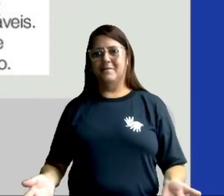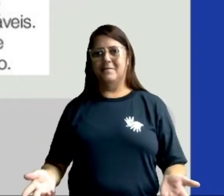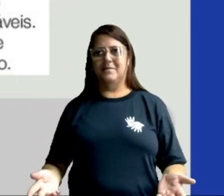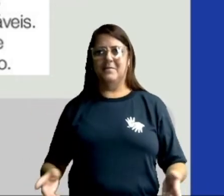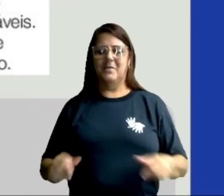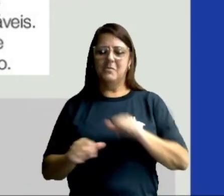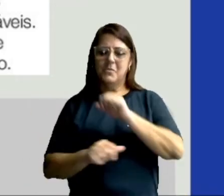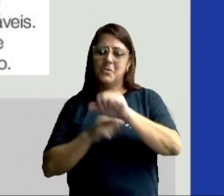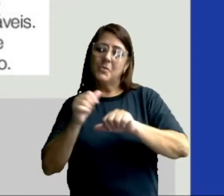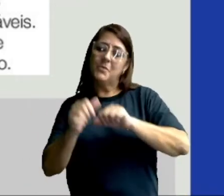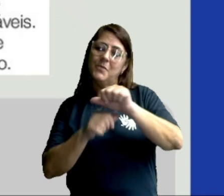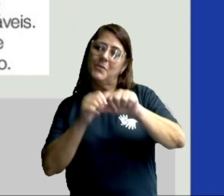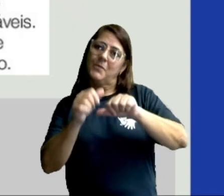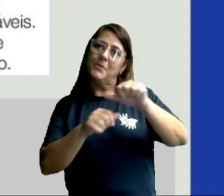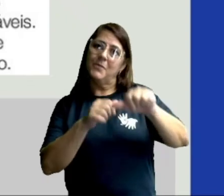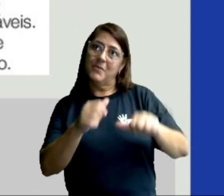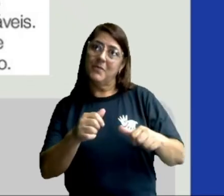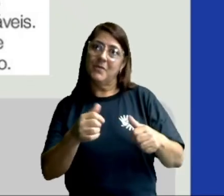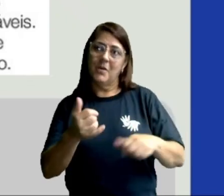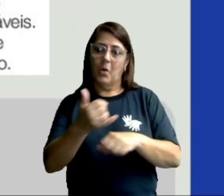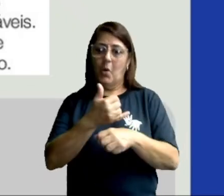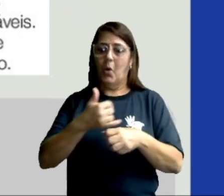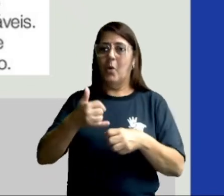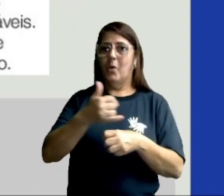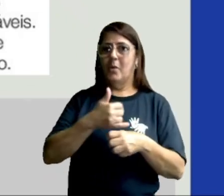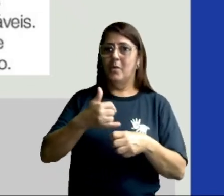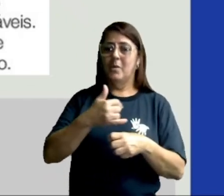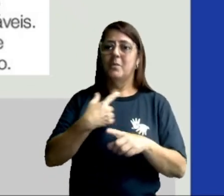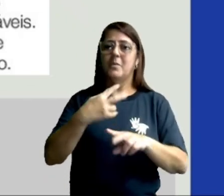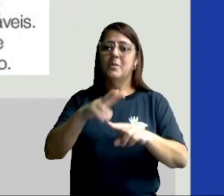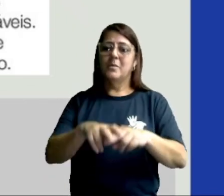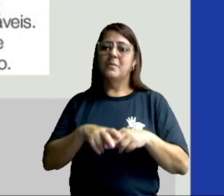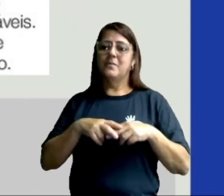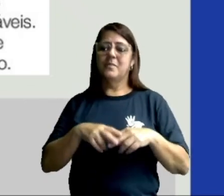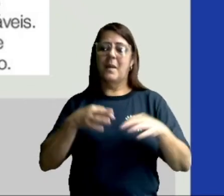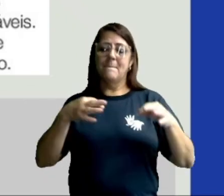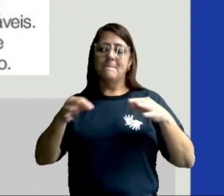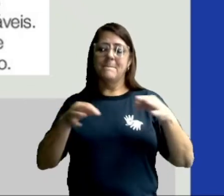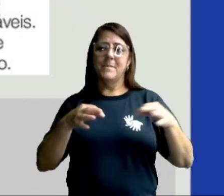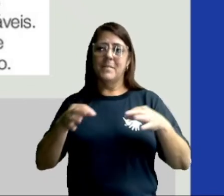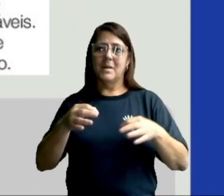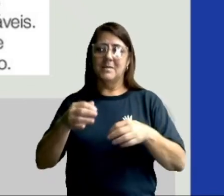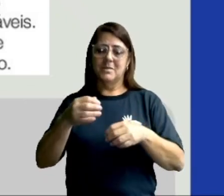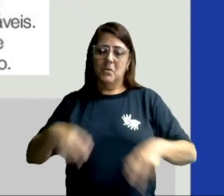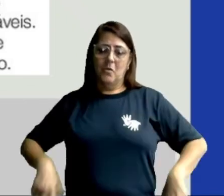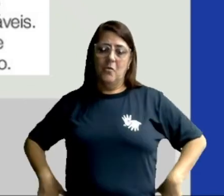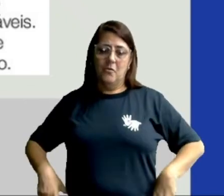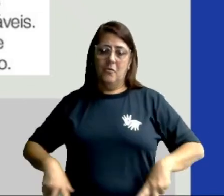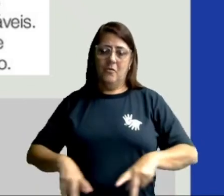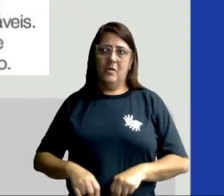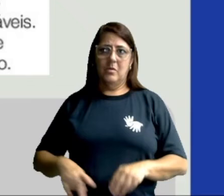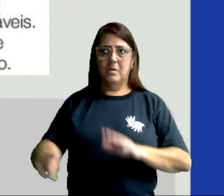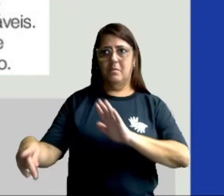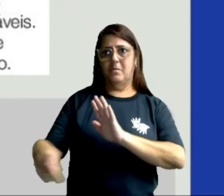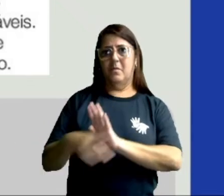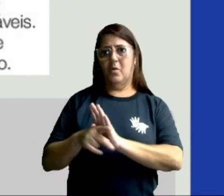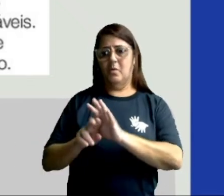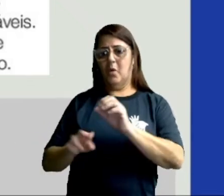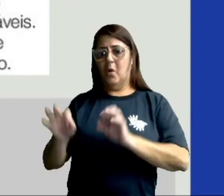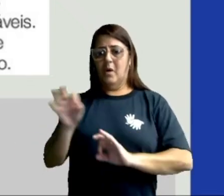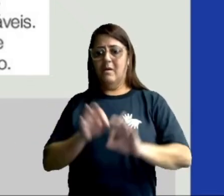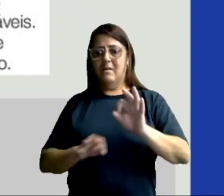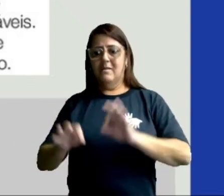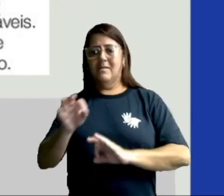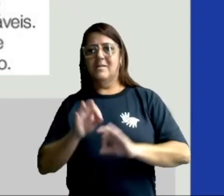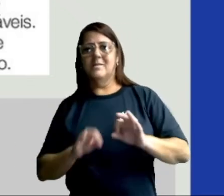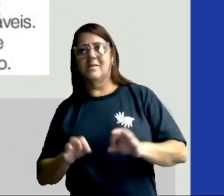partir de materiais derivados, por exemplo, do petróleo. Vocês sabiam, né, que a fralda descartável é um produto, né, que